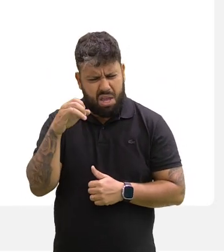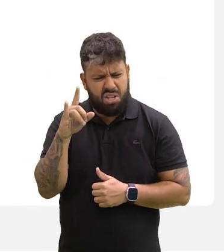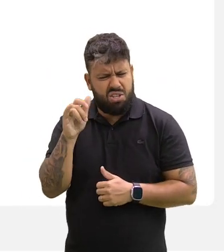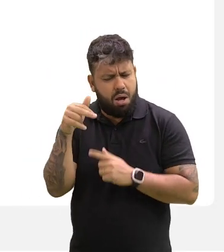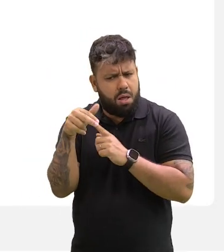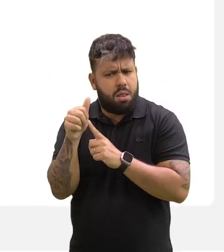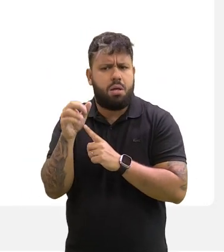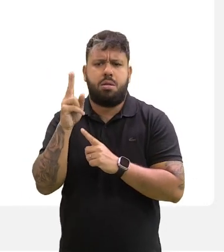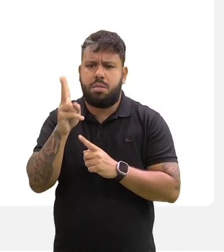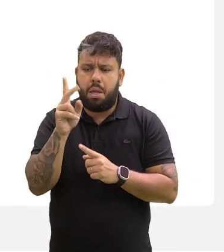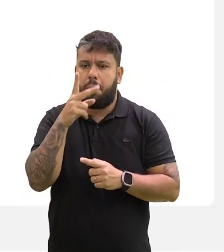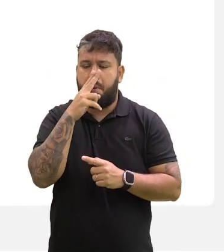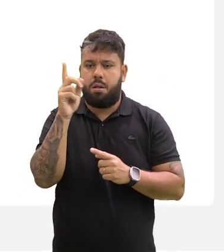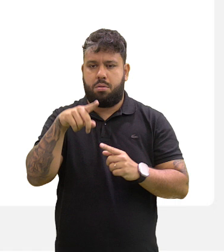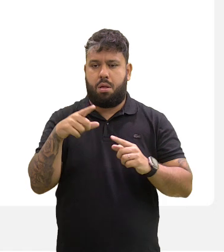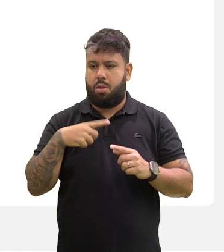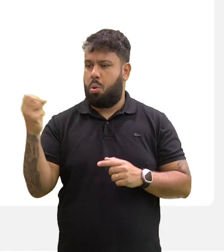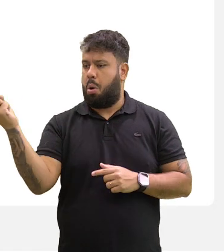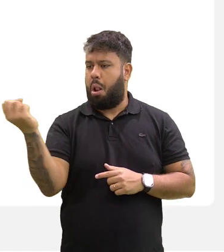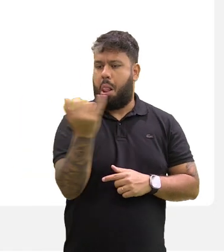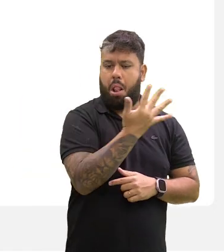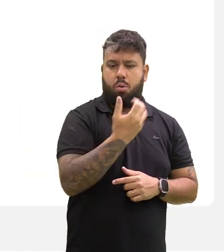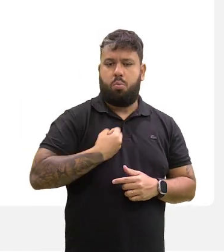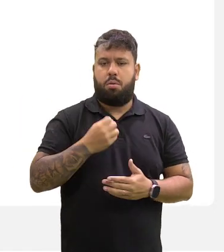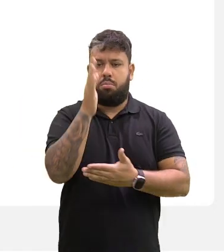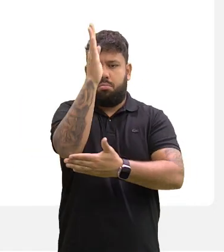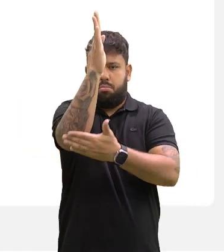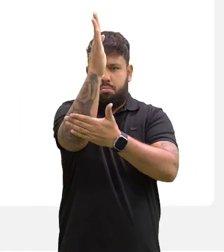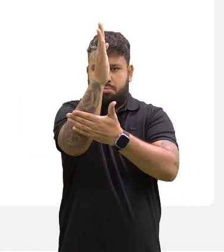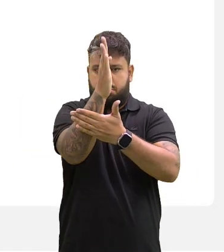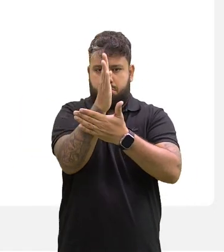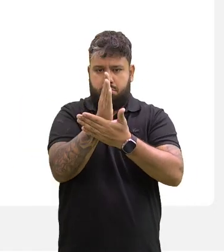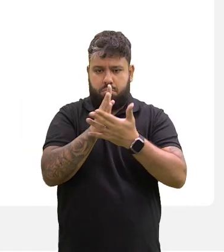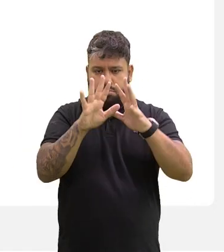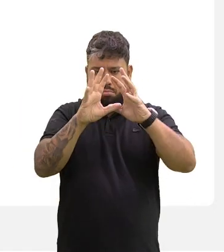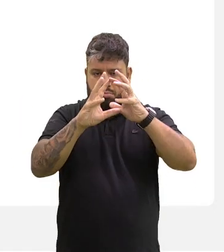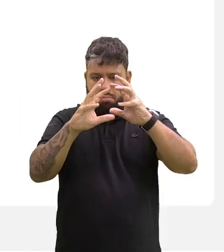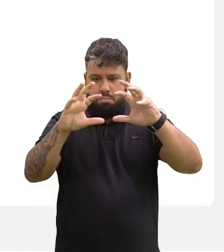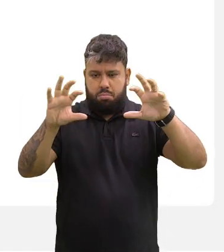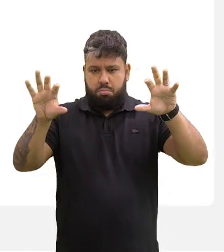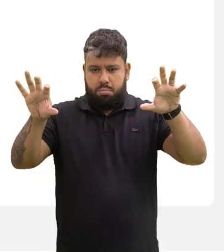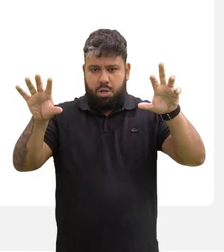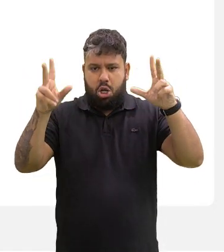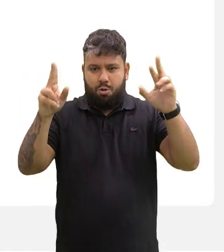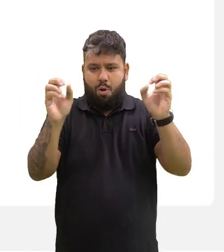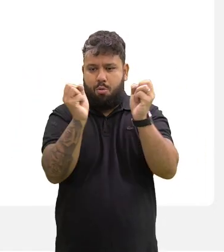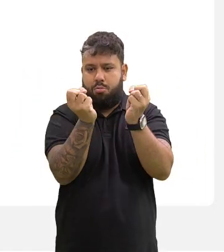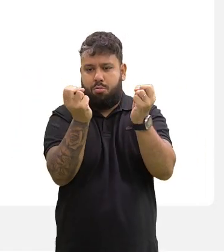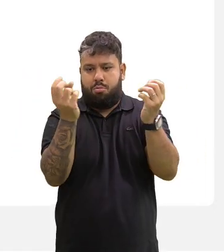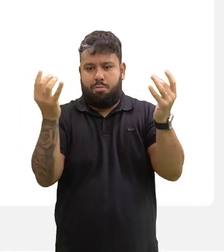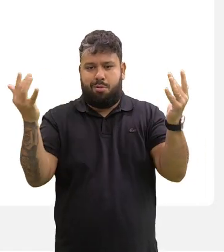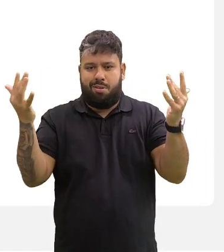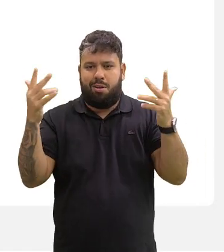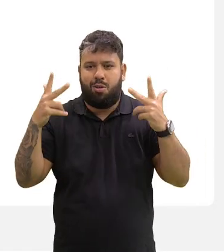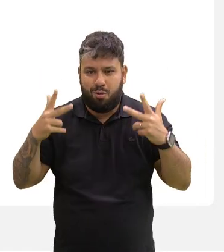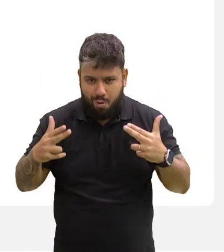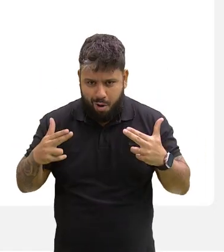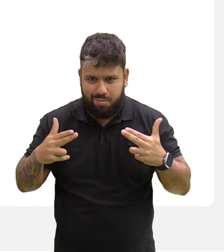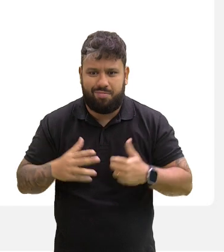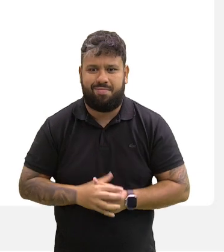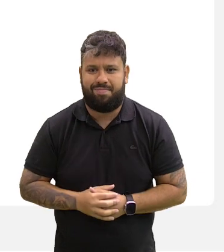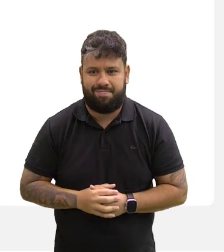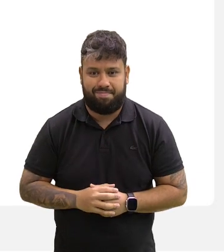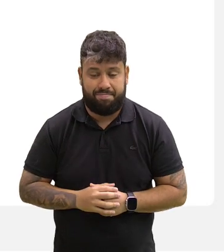divide igualmente o conjunto ordenado de dados, ou seja, a mediana que divide exatamente ao meio a distribuição colocada em rol,